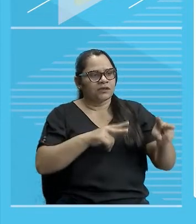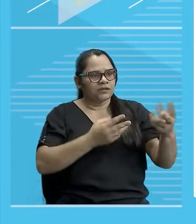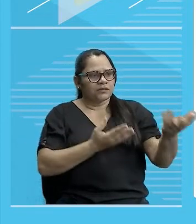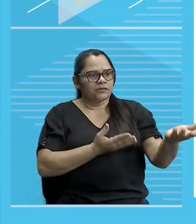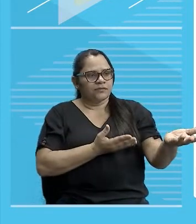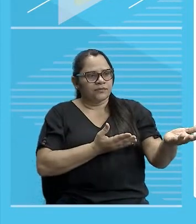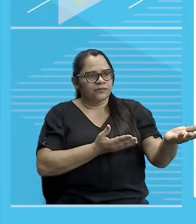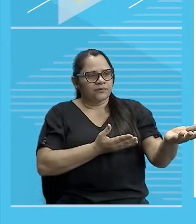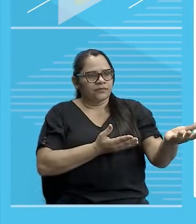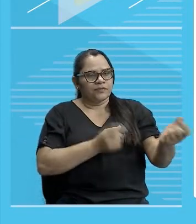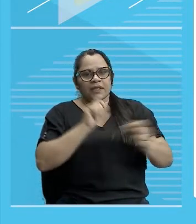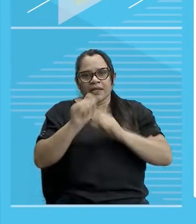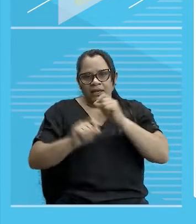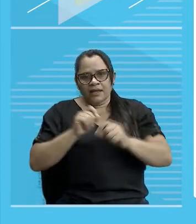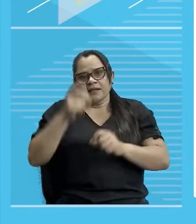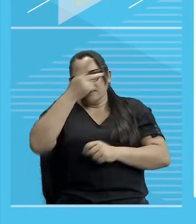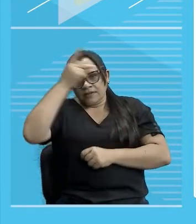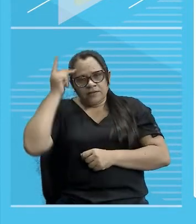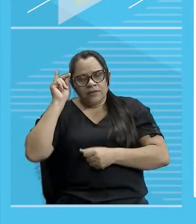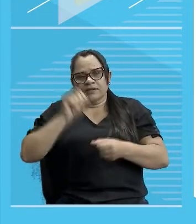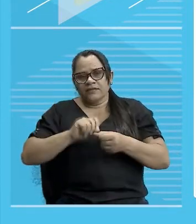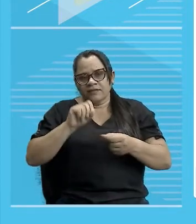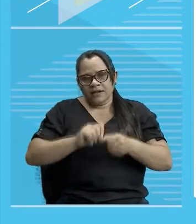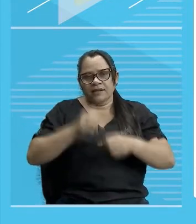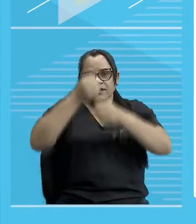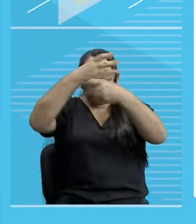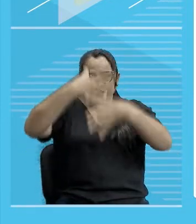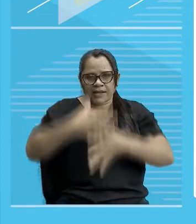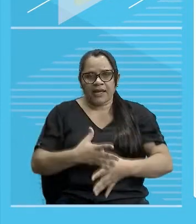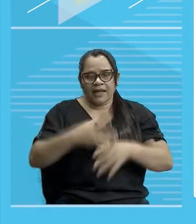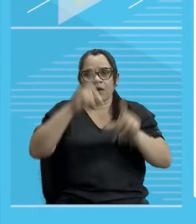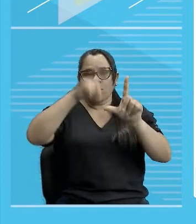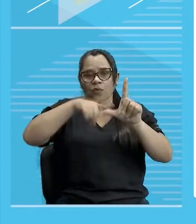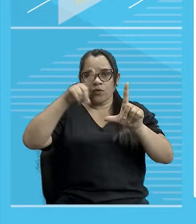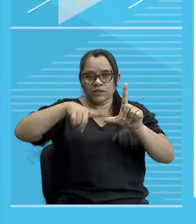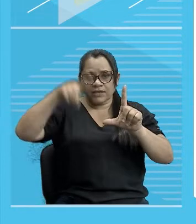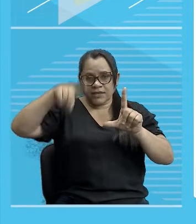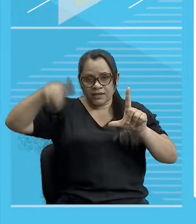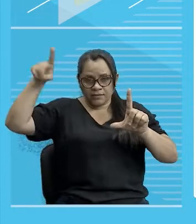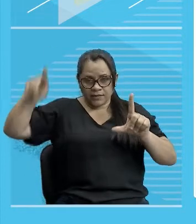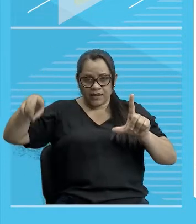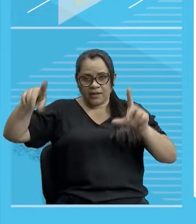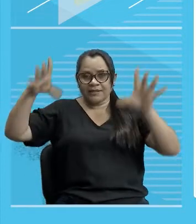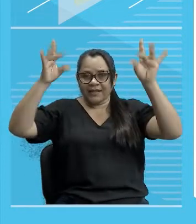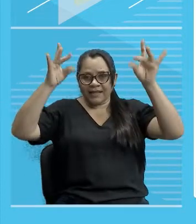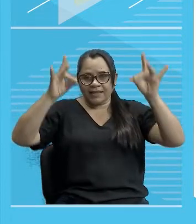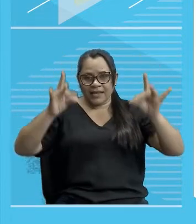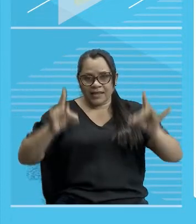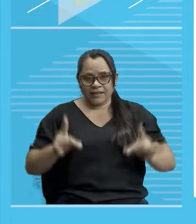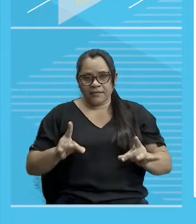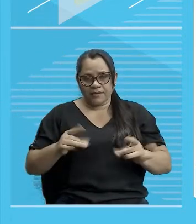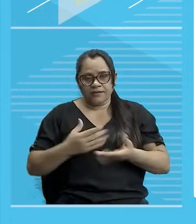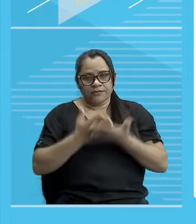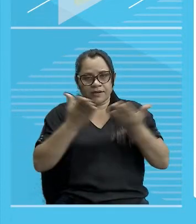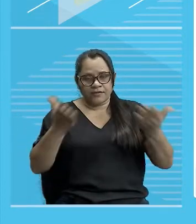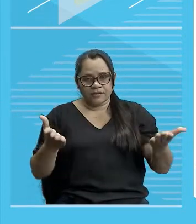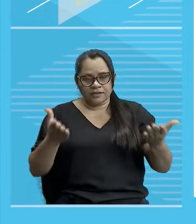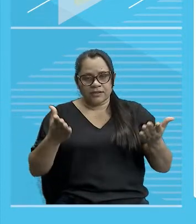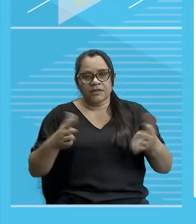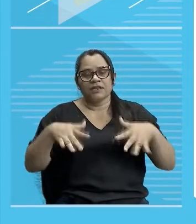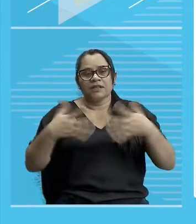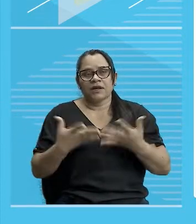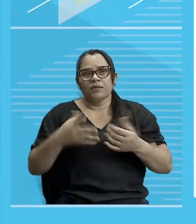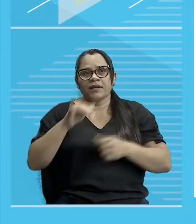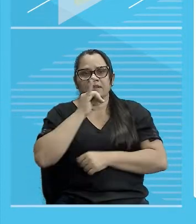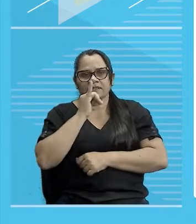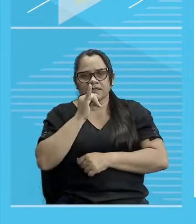que você vai fazer explicar o que é um fluxograma de maneira mais tranquila para vocês não se perderem fluxograma